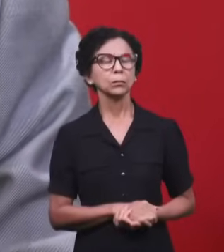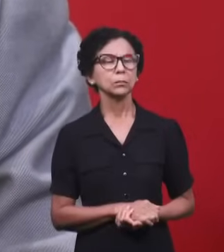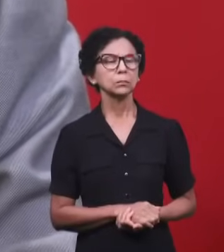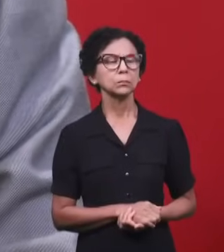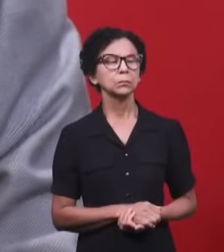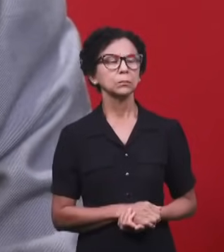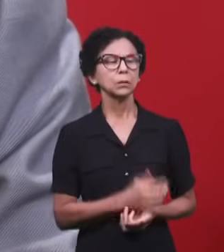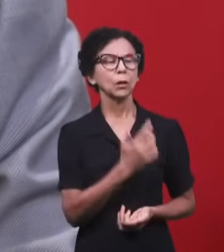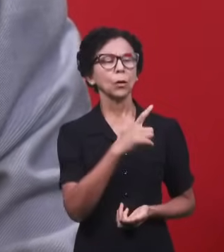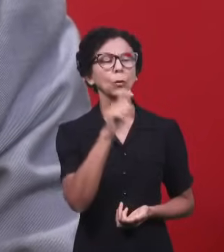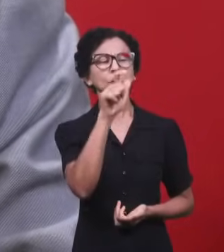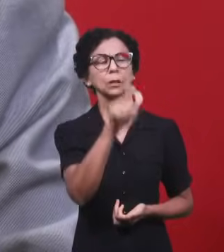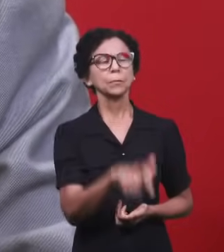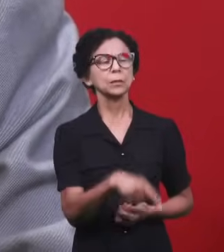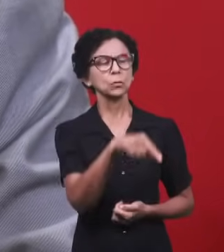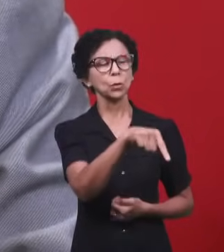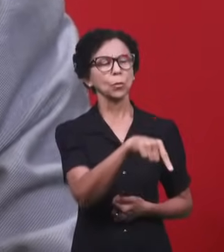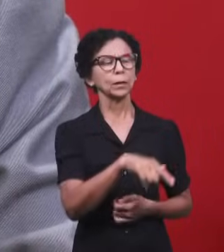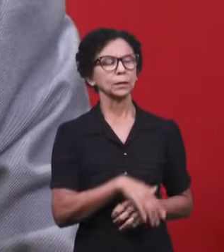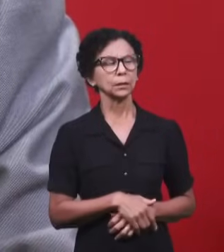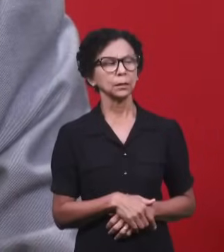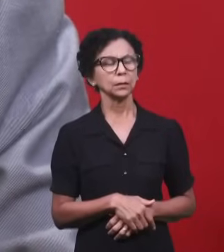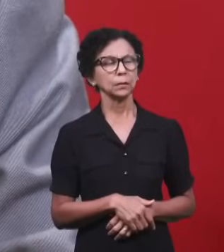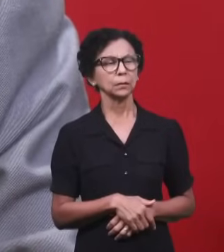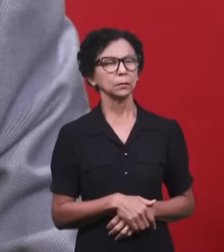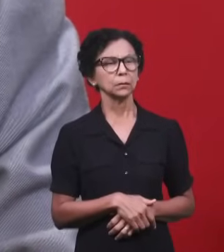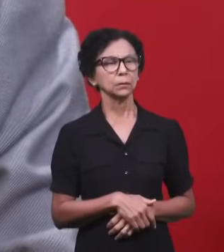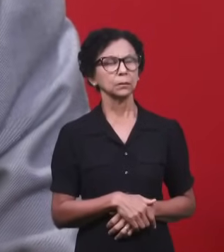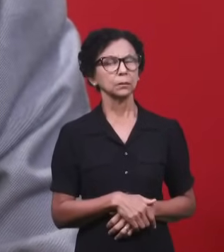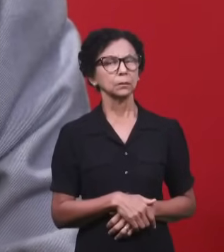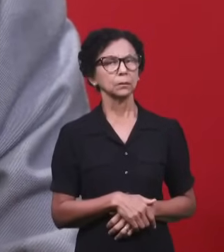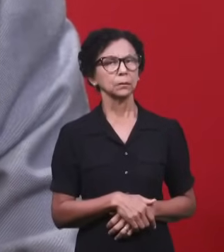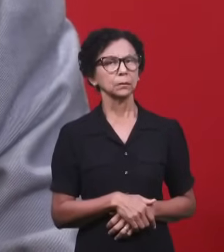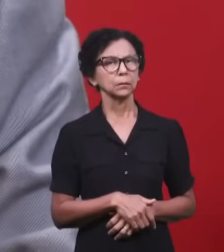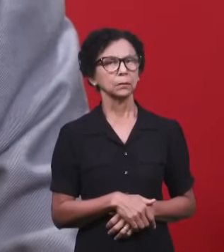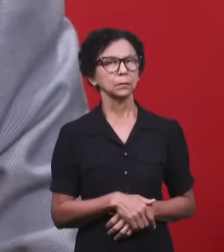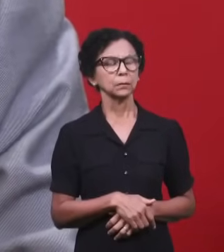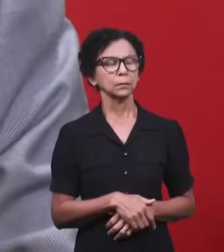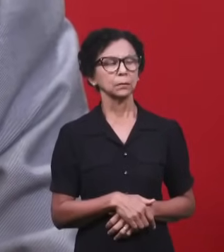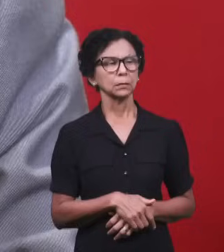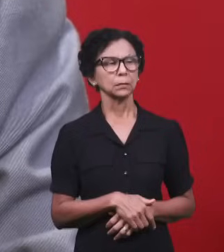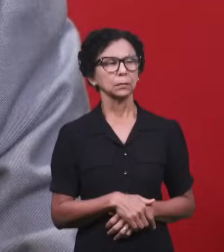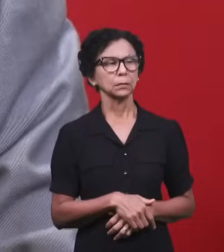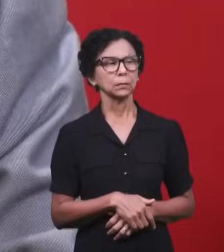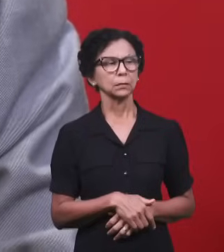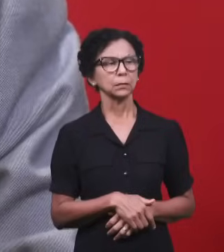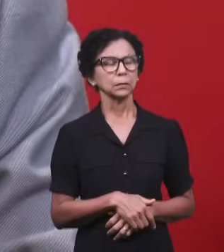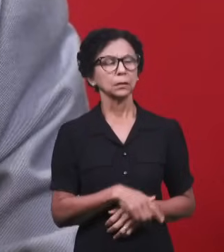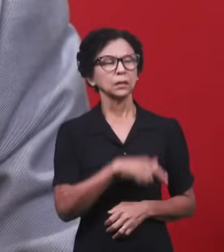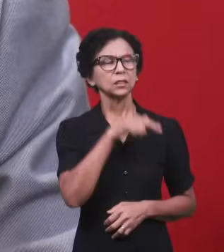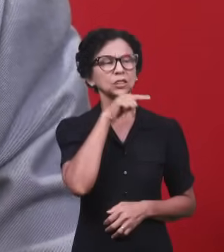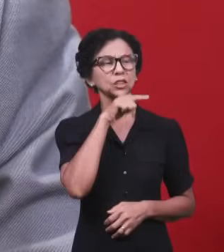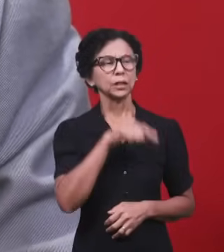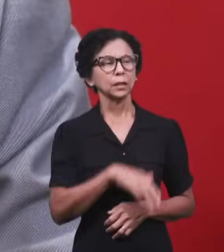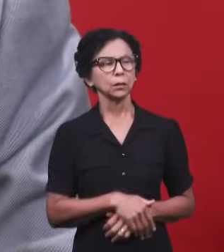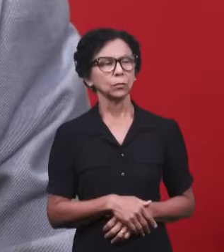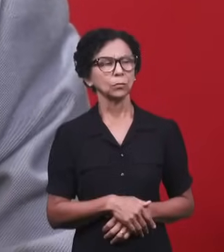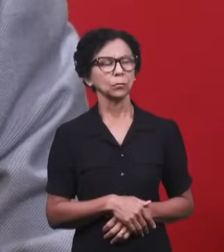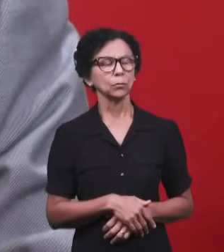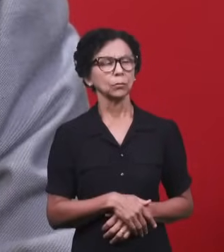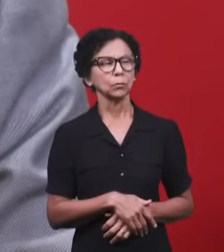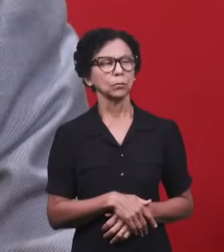alguém mais aqui? Que maravilha. Teu genro e teus filhos e tuas filhas e todos quanto tens nessa